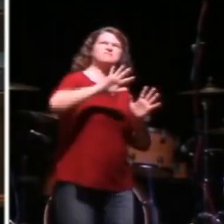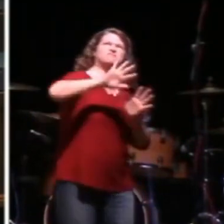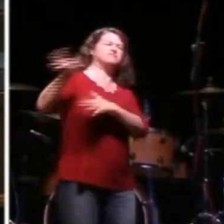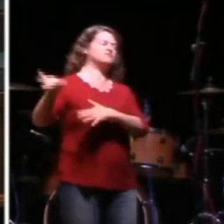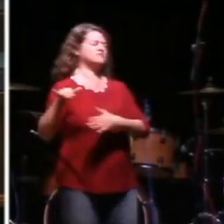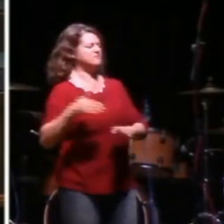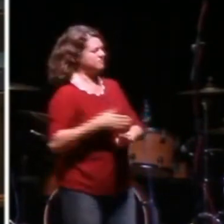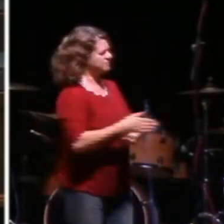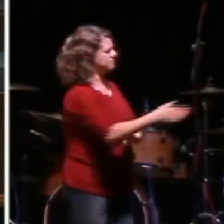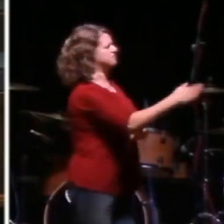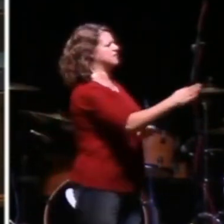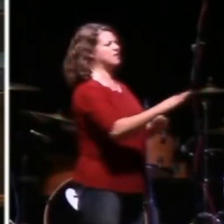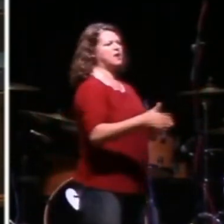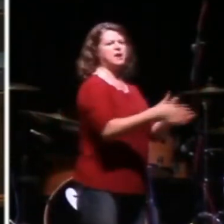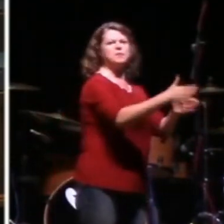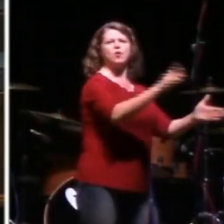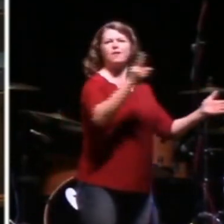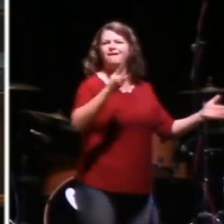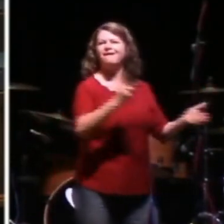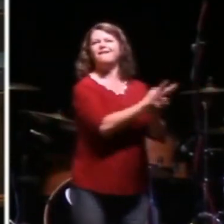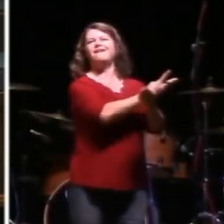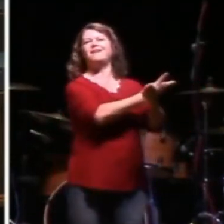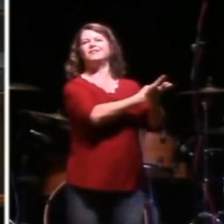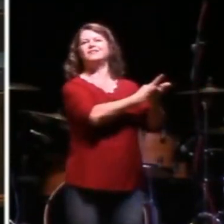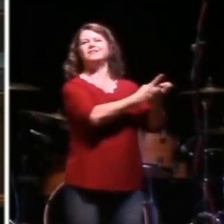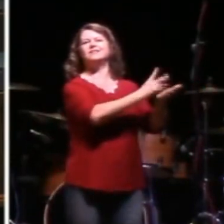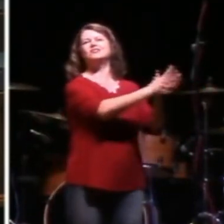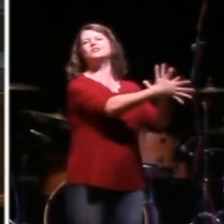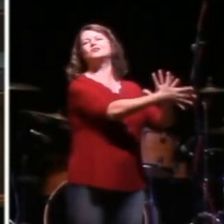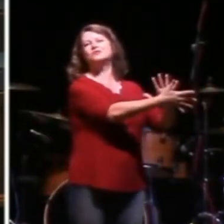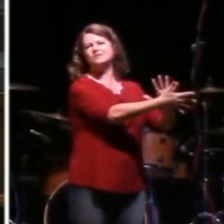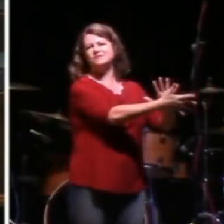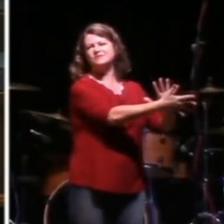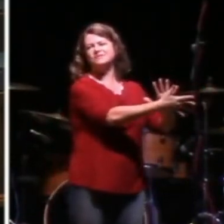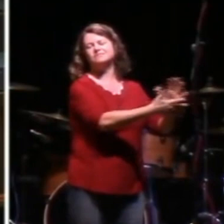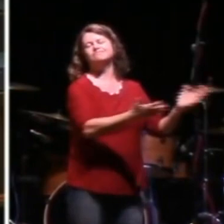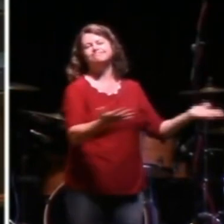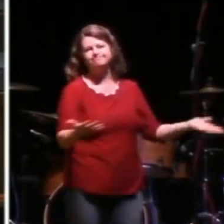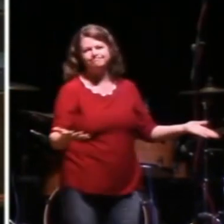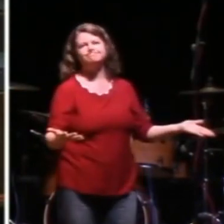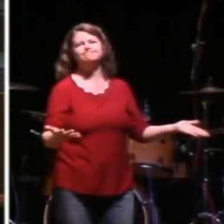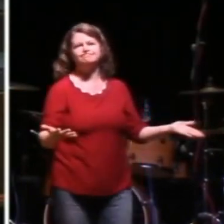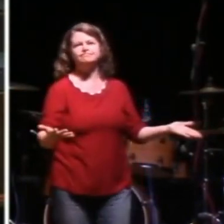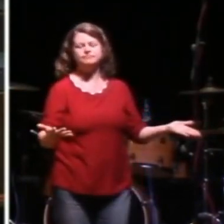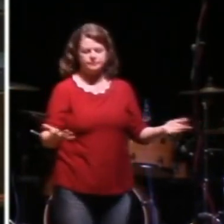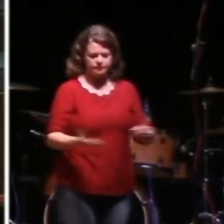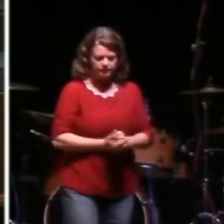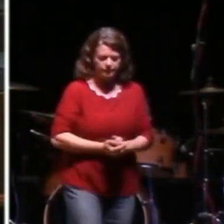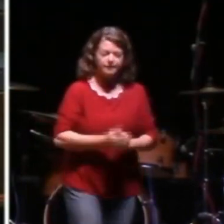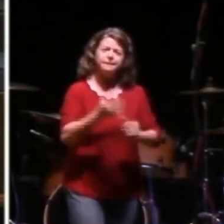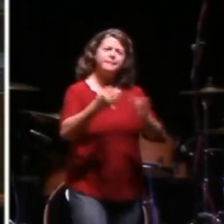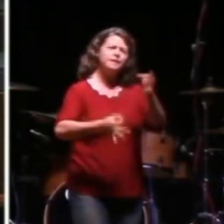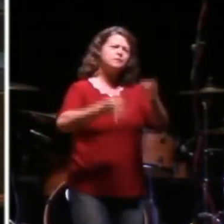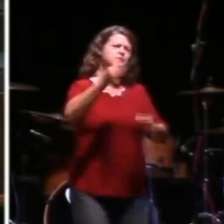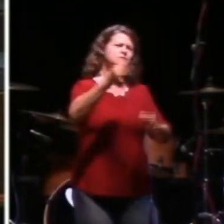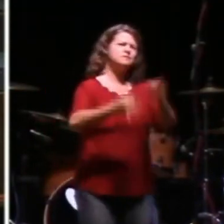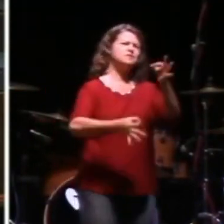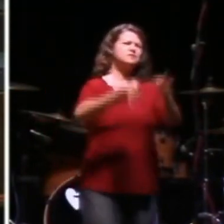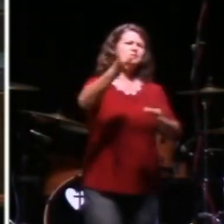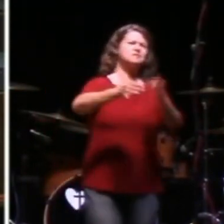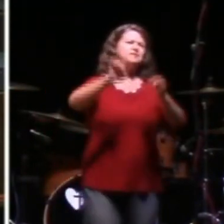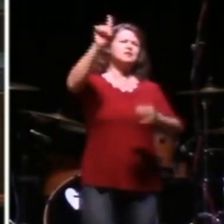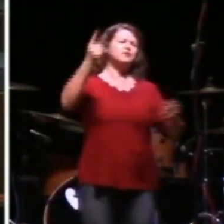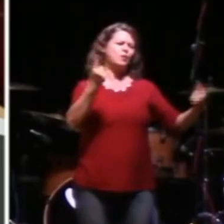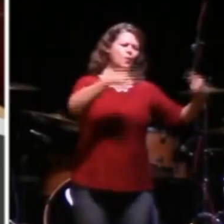nada morte não diz nada a vida é o juizo vem sempre conta dureza do coração